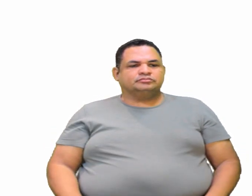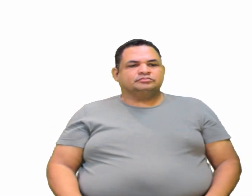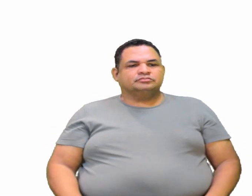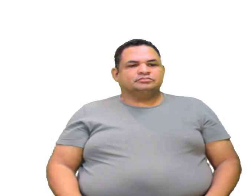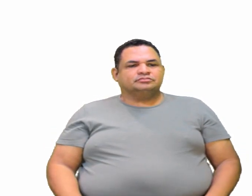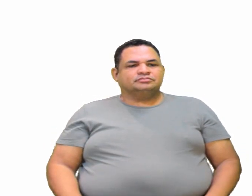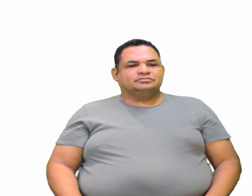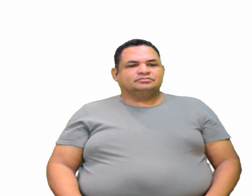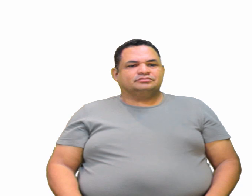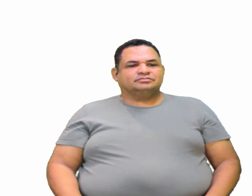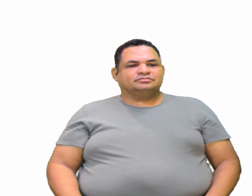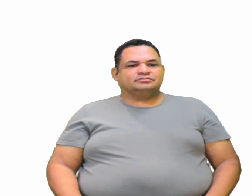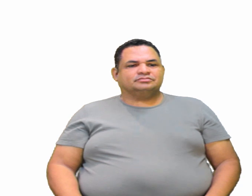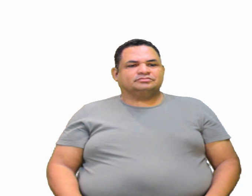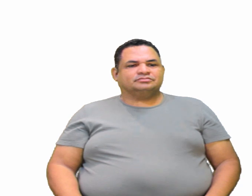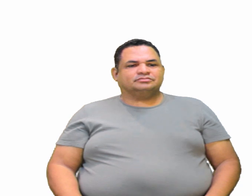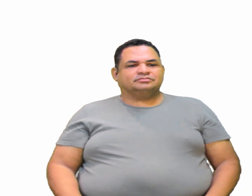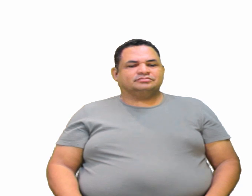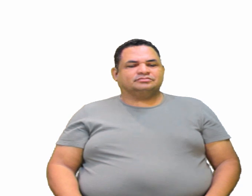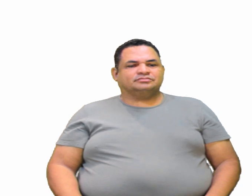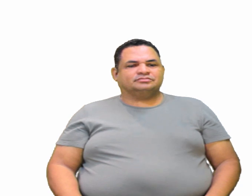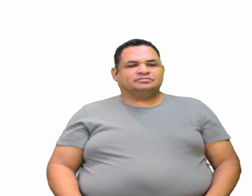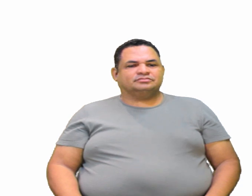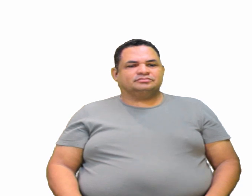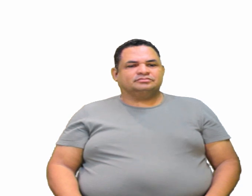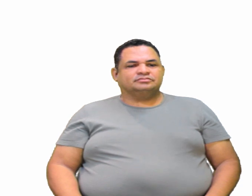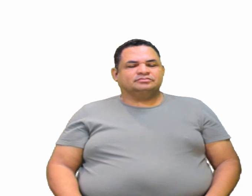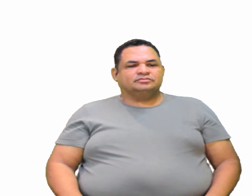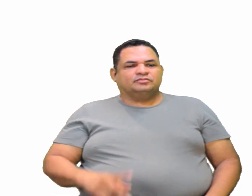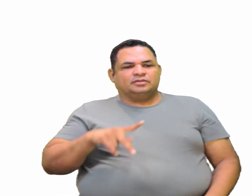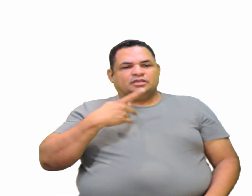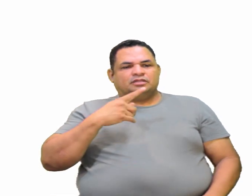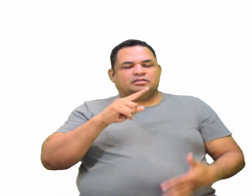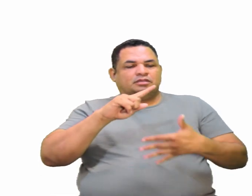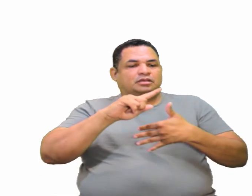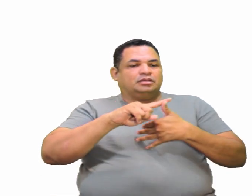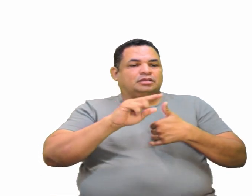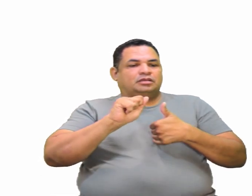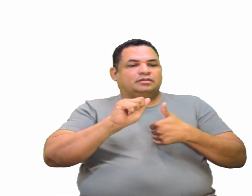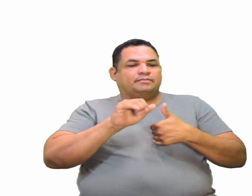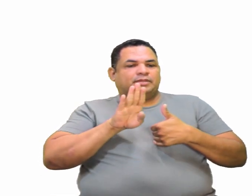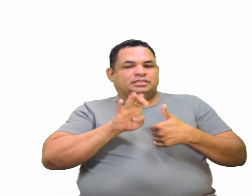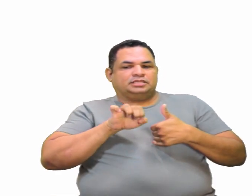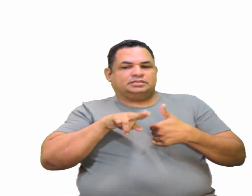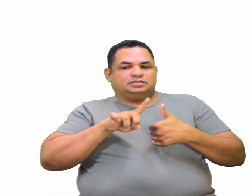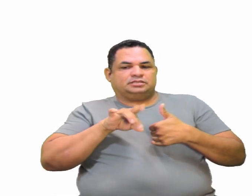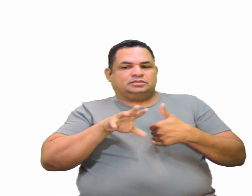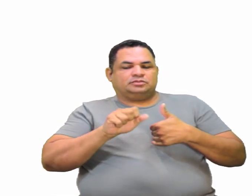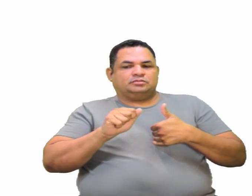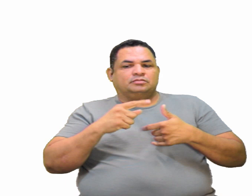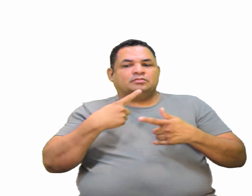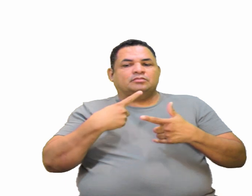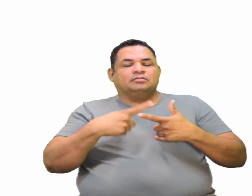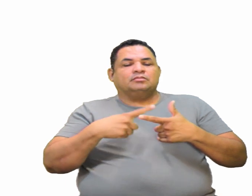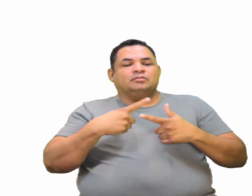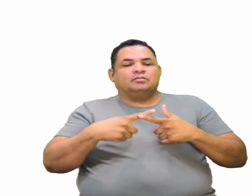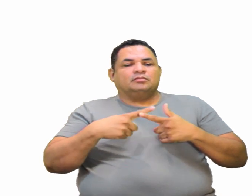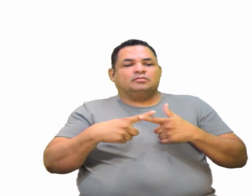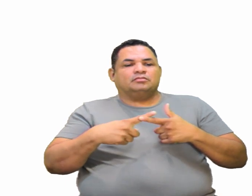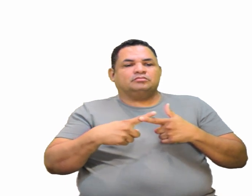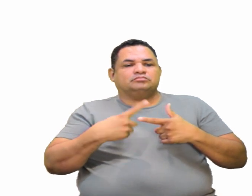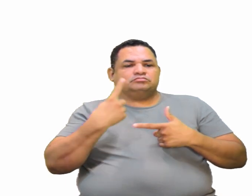baixo, para a gente já eliminar. Sim. Aqui ele fala que é do tipo de mimetismo batesiano, só que não é o batesiano, porque o batesiano